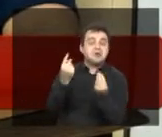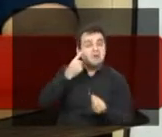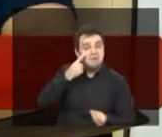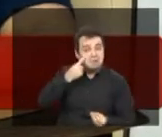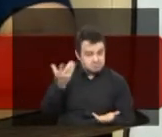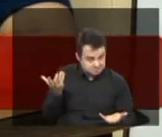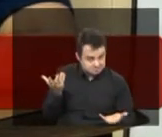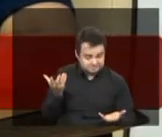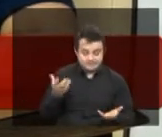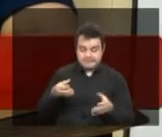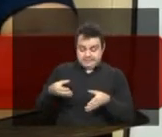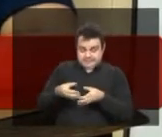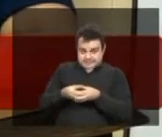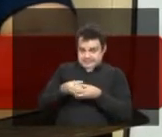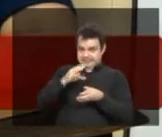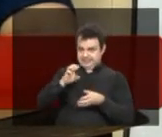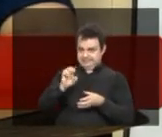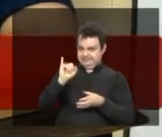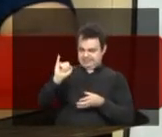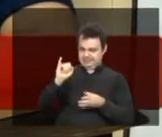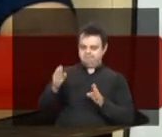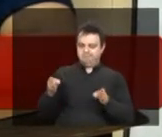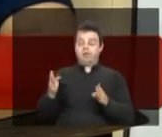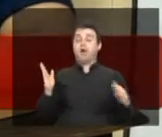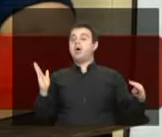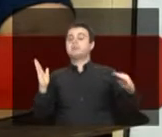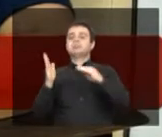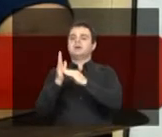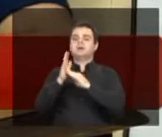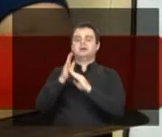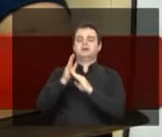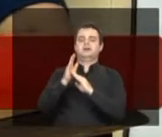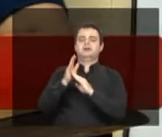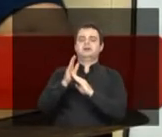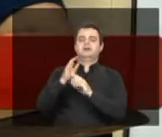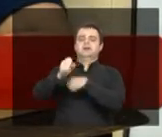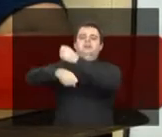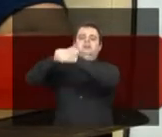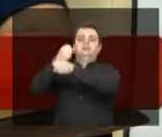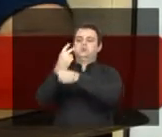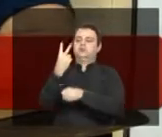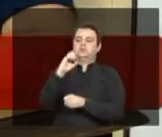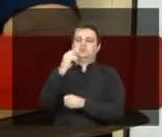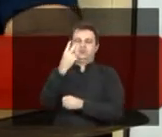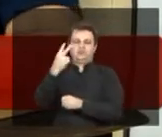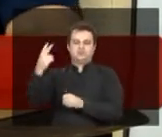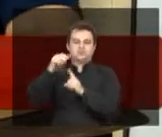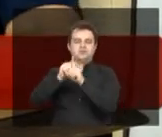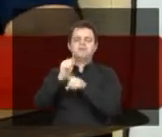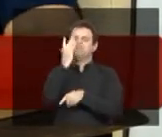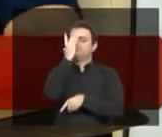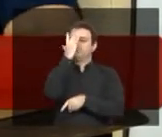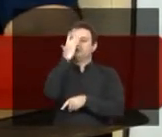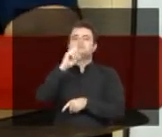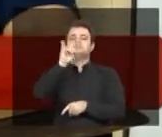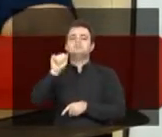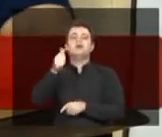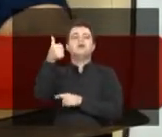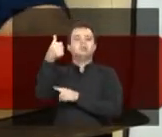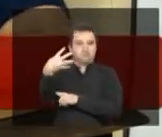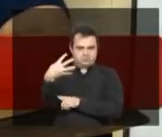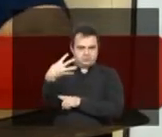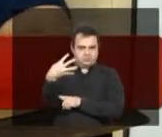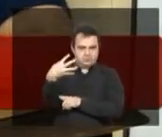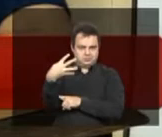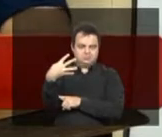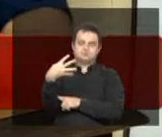a SEI, ela tem até dia 14 de fevereiro do ano que vem. Aí, no caso, a gente vai mandar para o